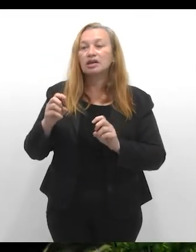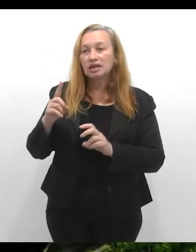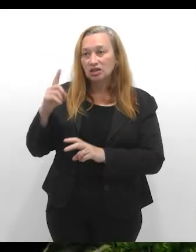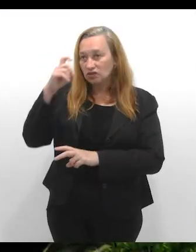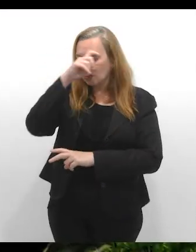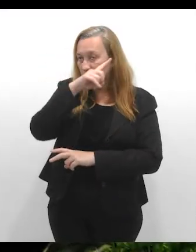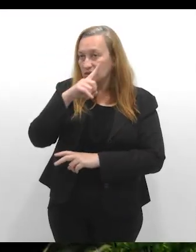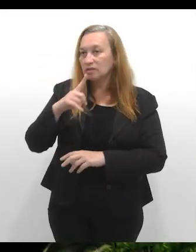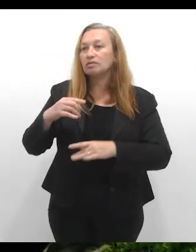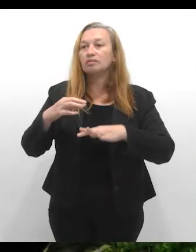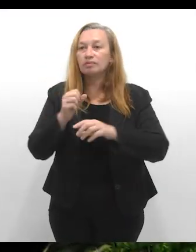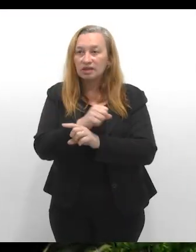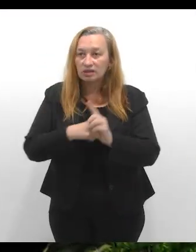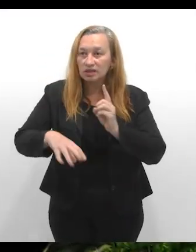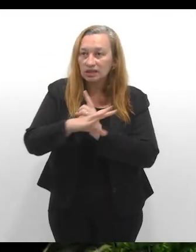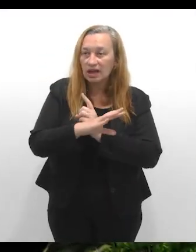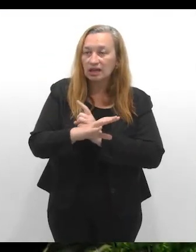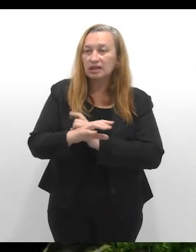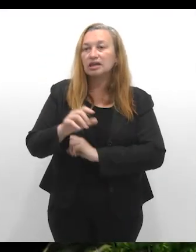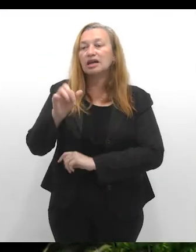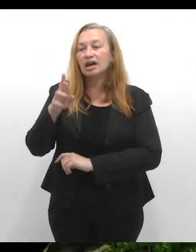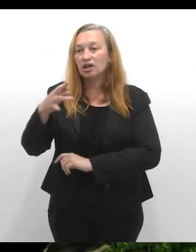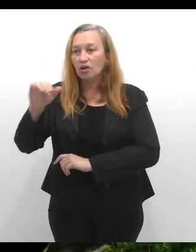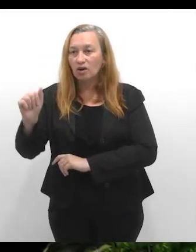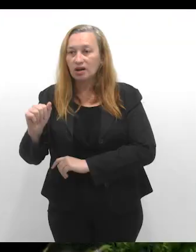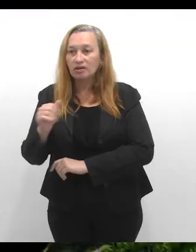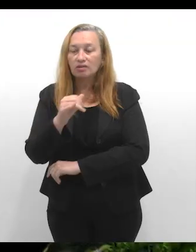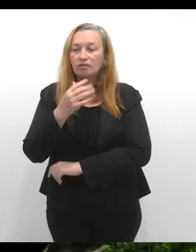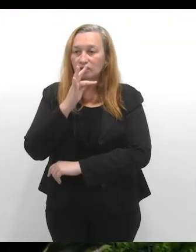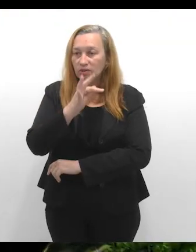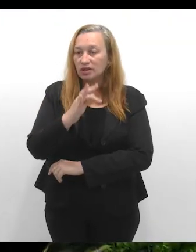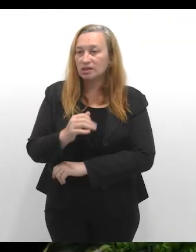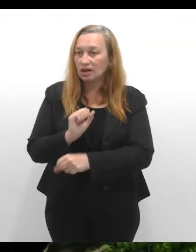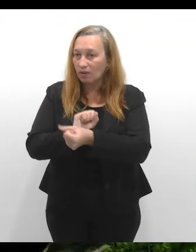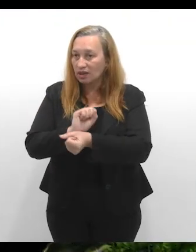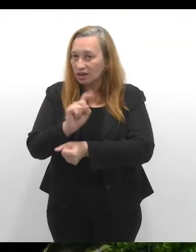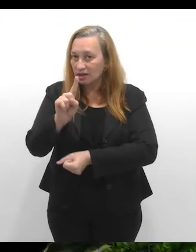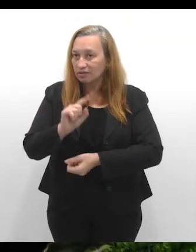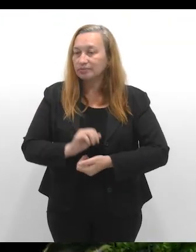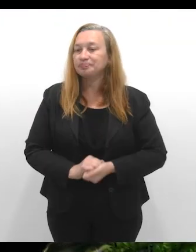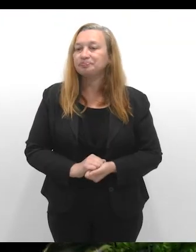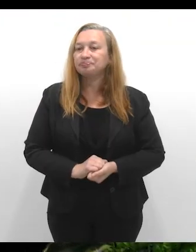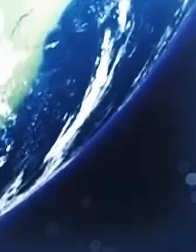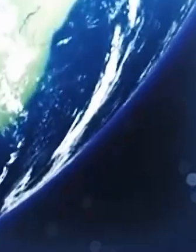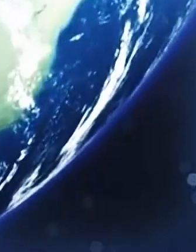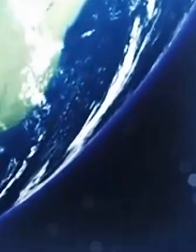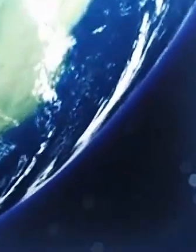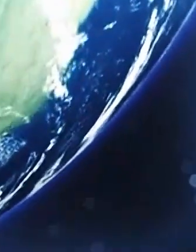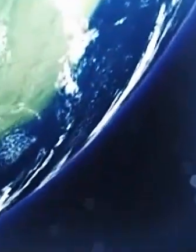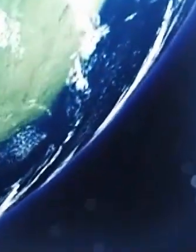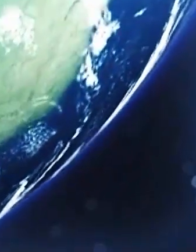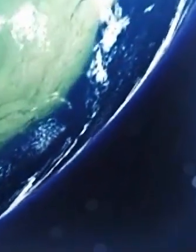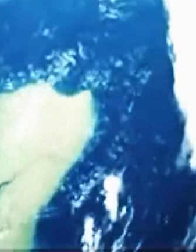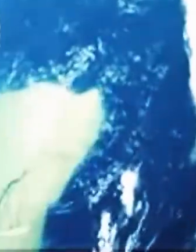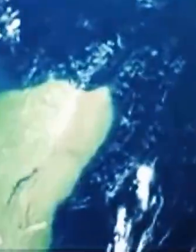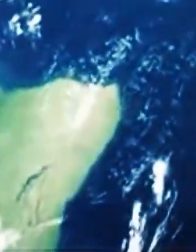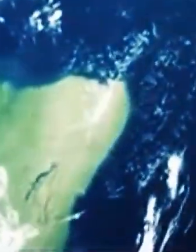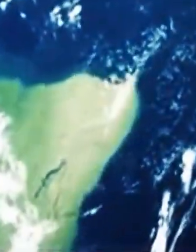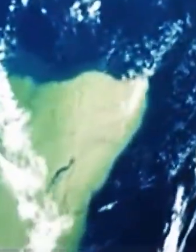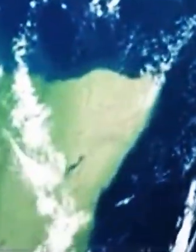estamos aprofundando esse tema que é muito caro para a sociedade carioca e fluminense. Aguarda aí que temos o segundo bloco.